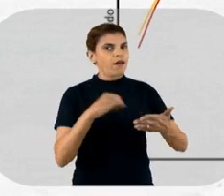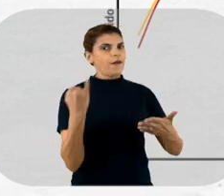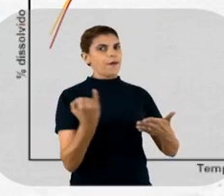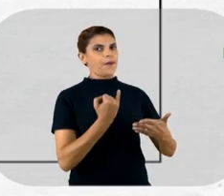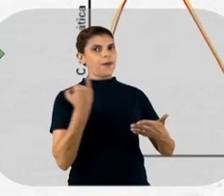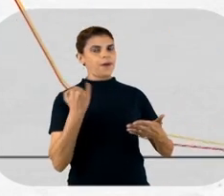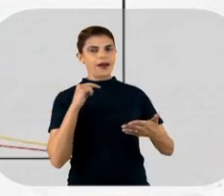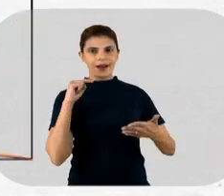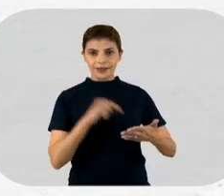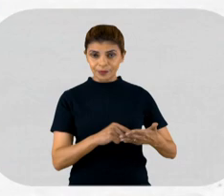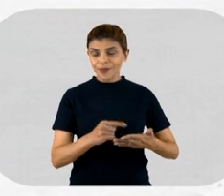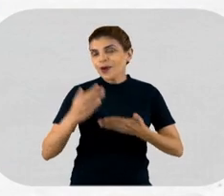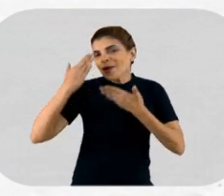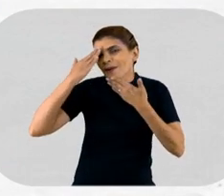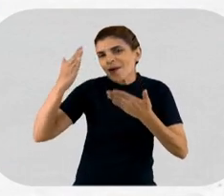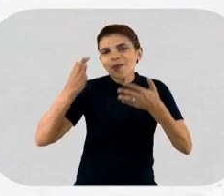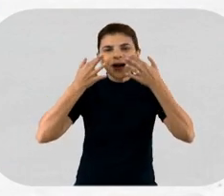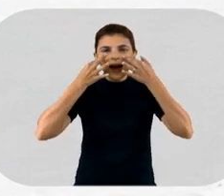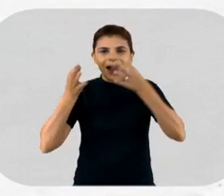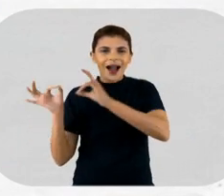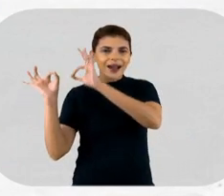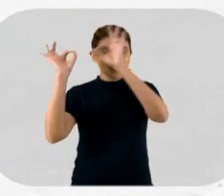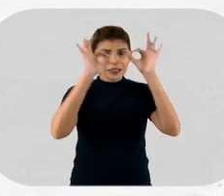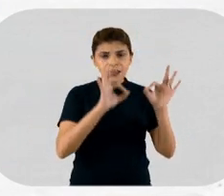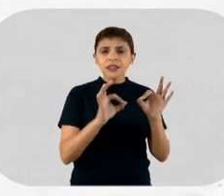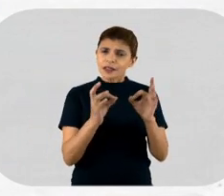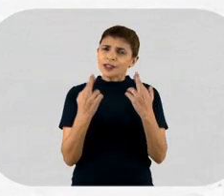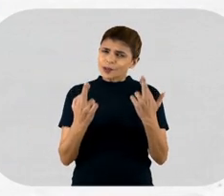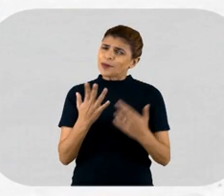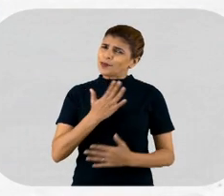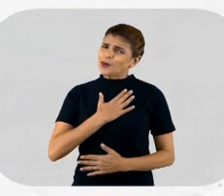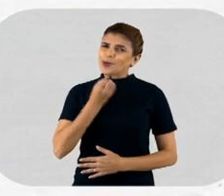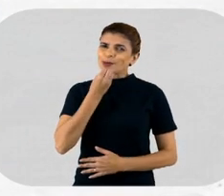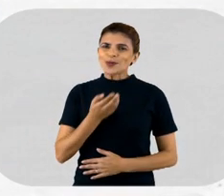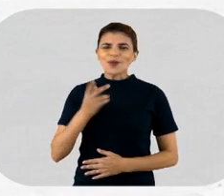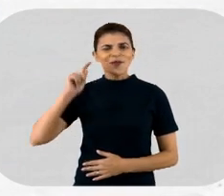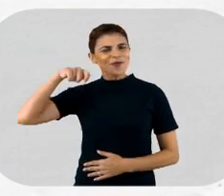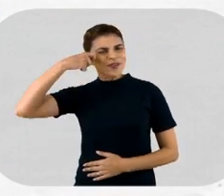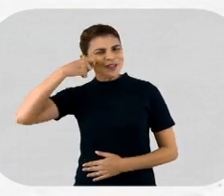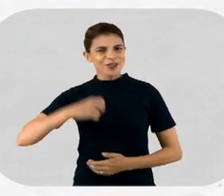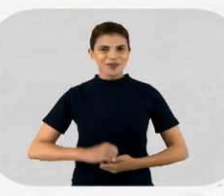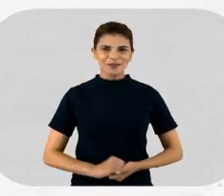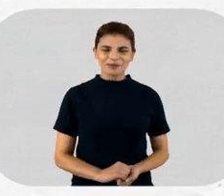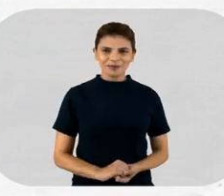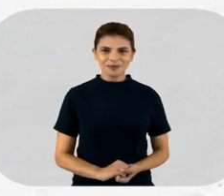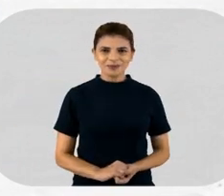biorrelevantes. Obrigada por assistir e espero que tenham gostado do vídeo.